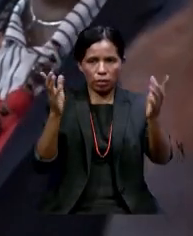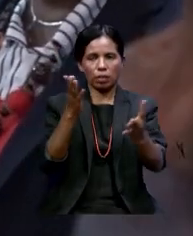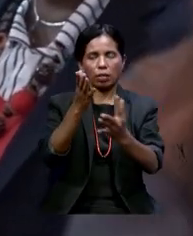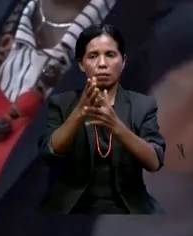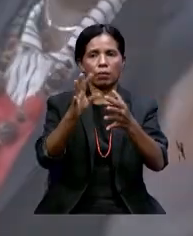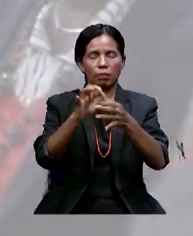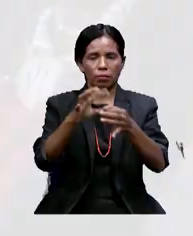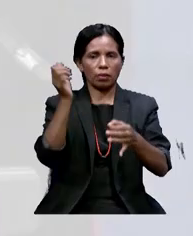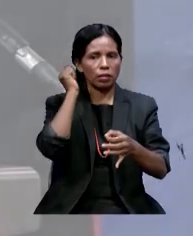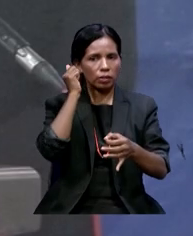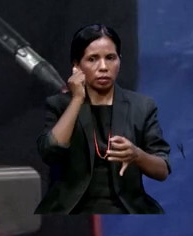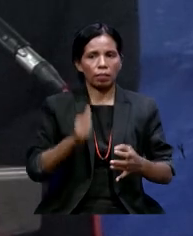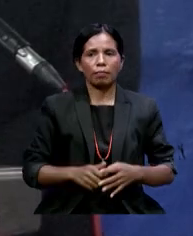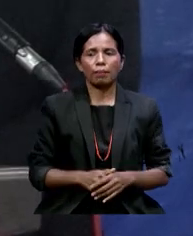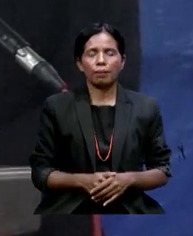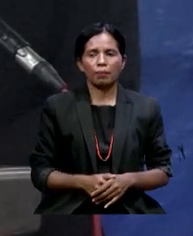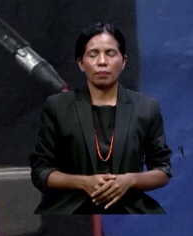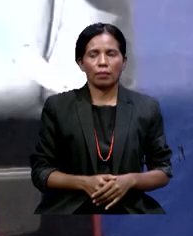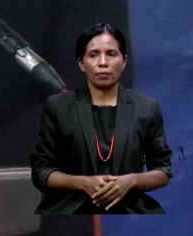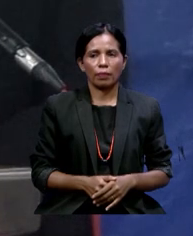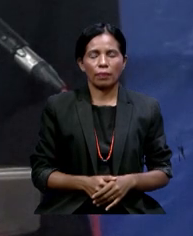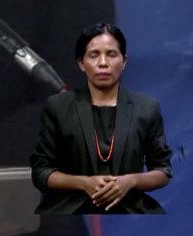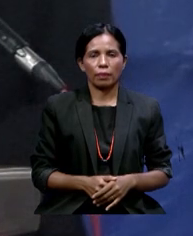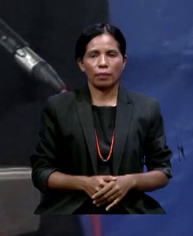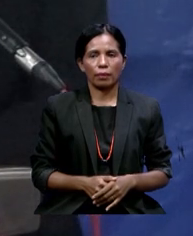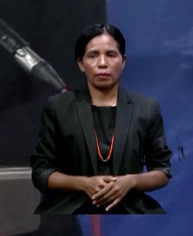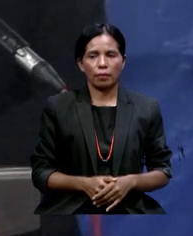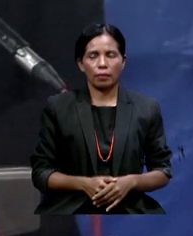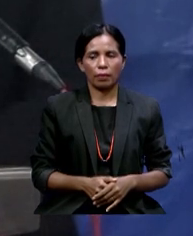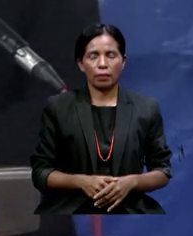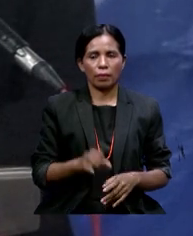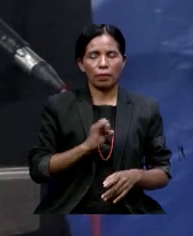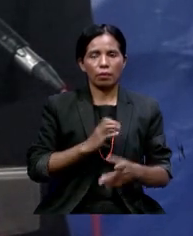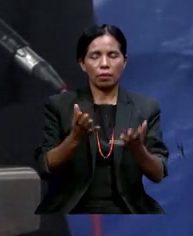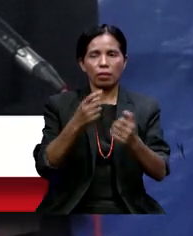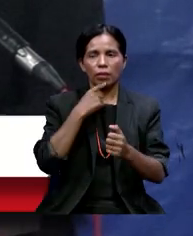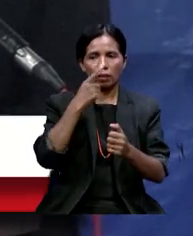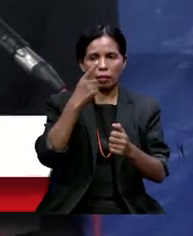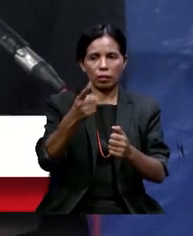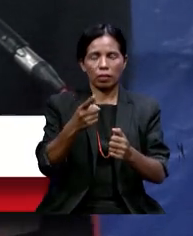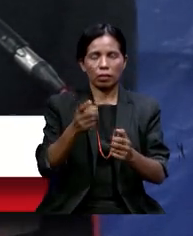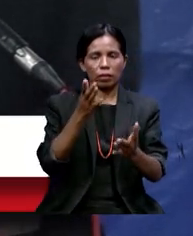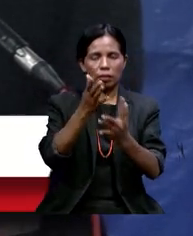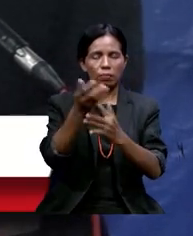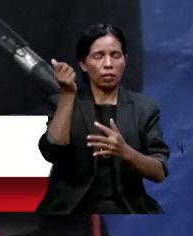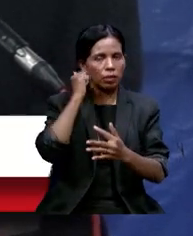ASEAN. I just want to say that at the 41st ASEAN